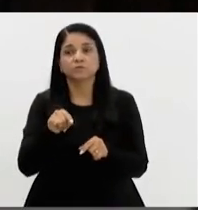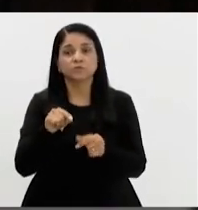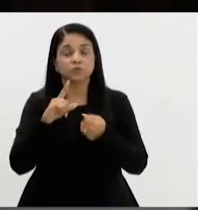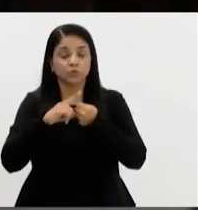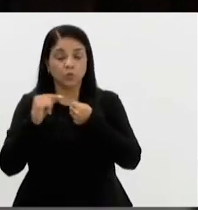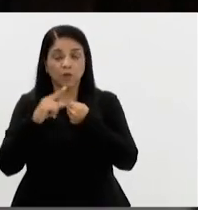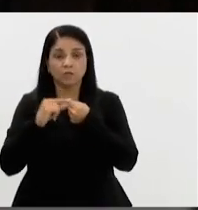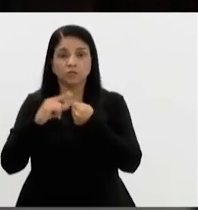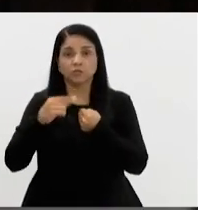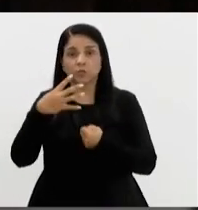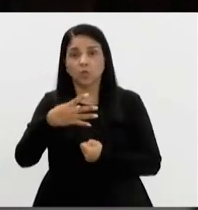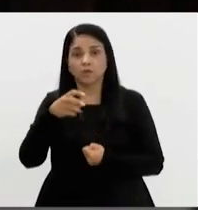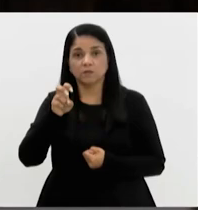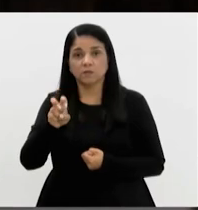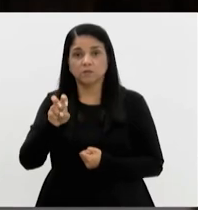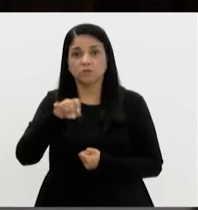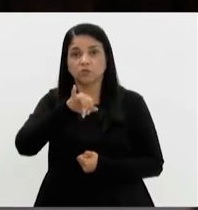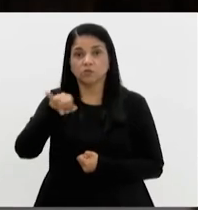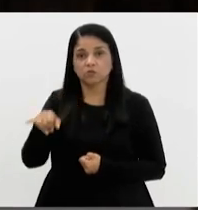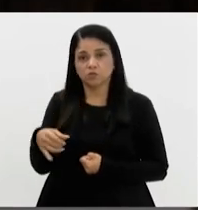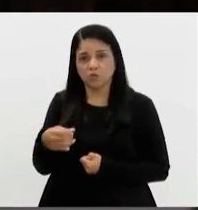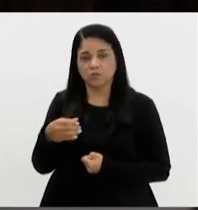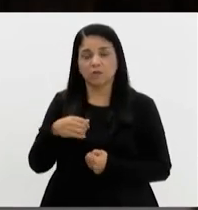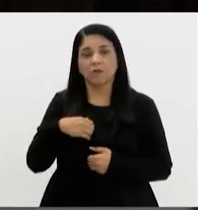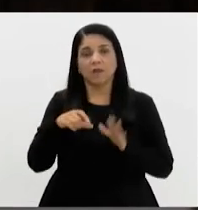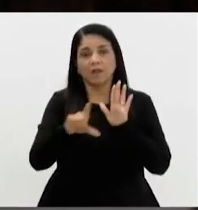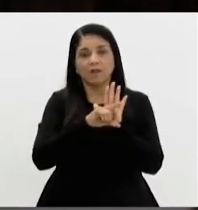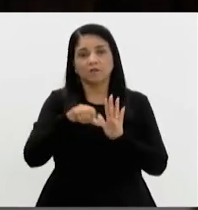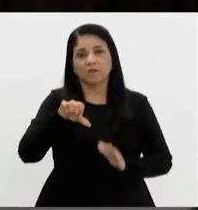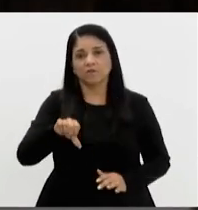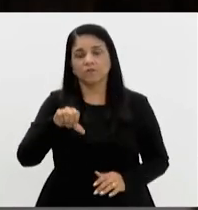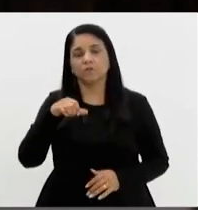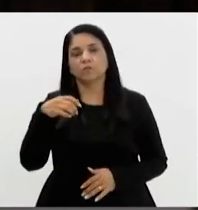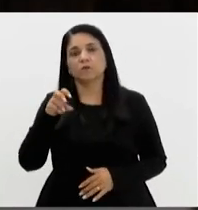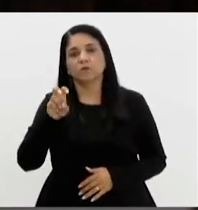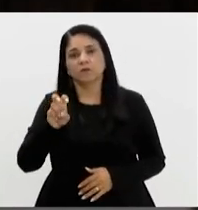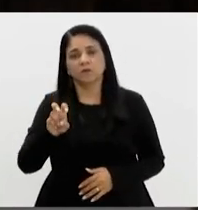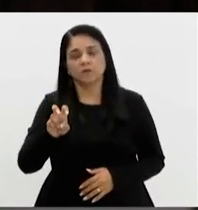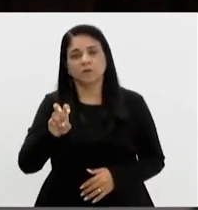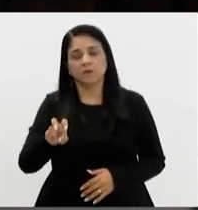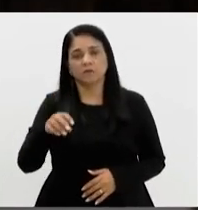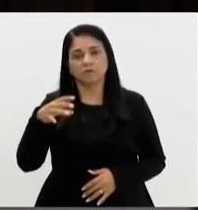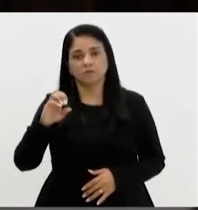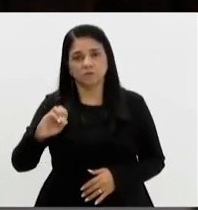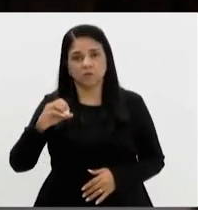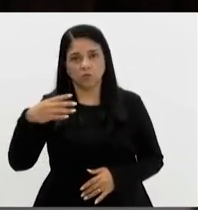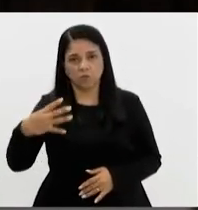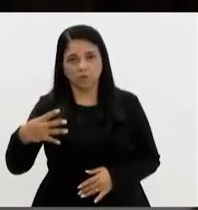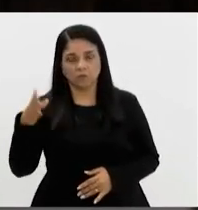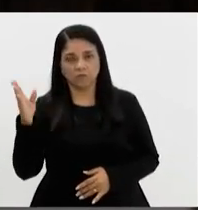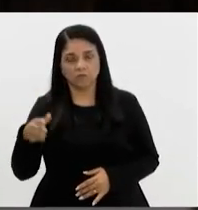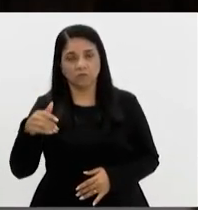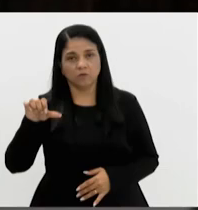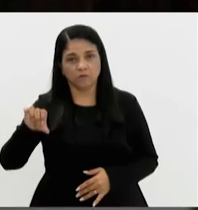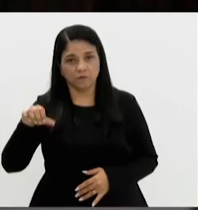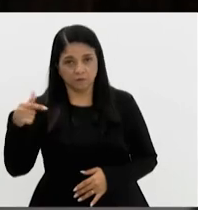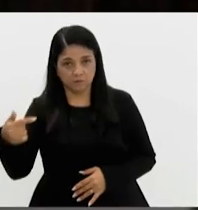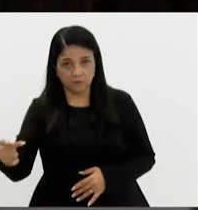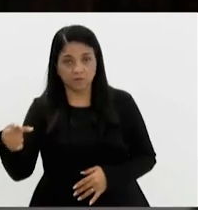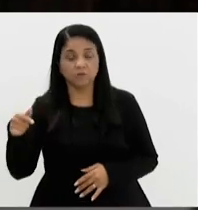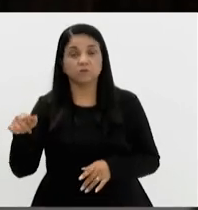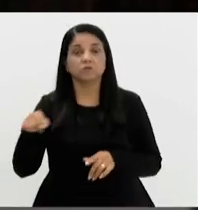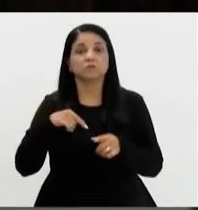artigo 4 5 J da Lei 9497 com a redação determinada pela lei